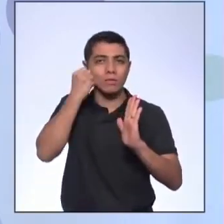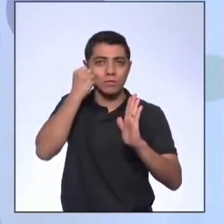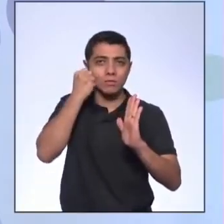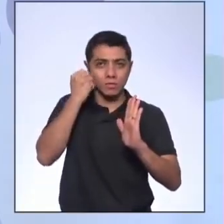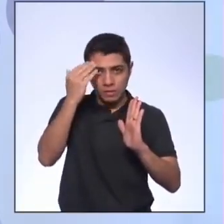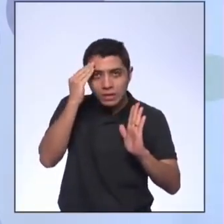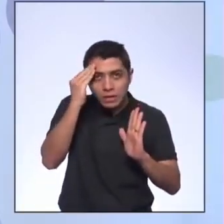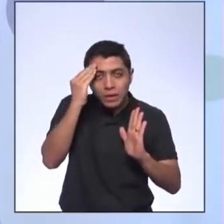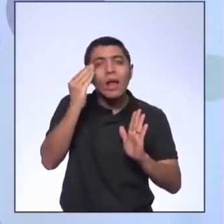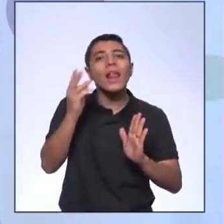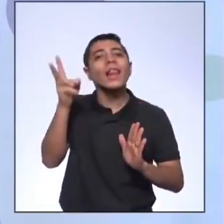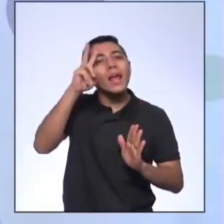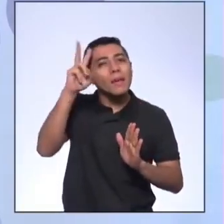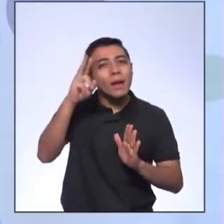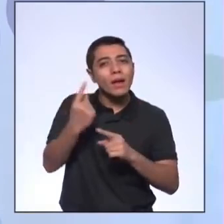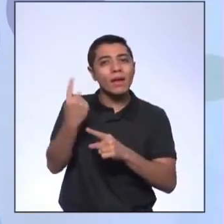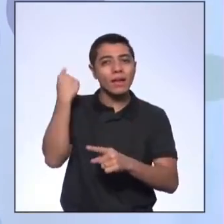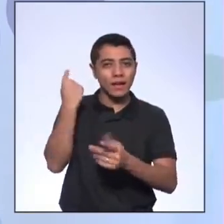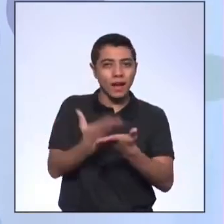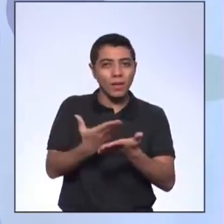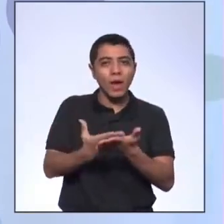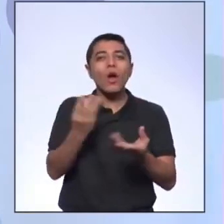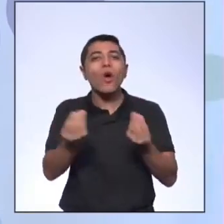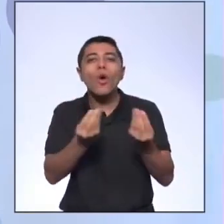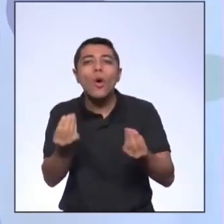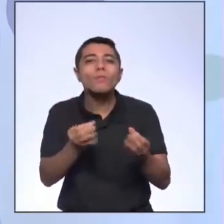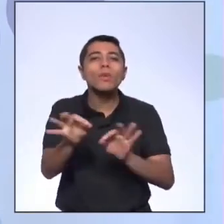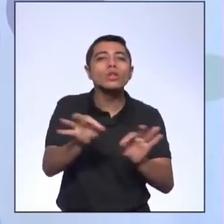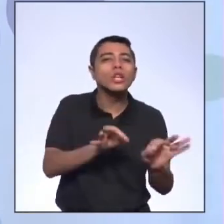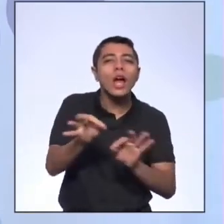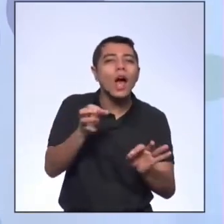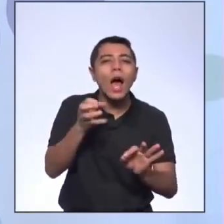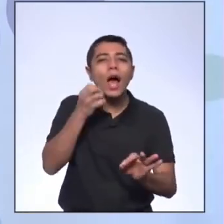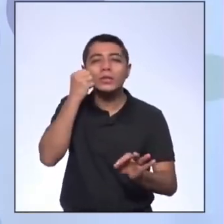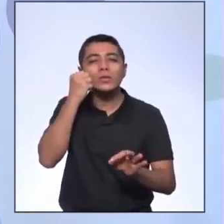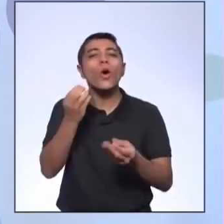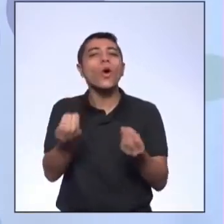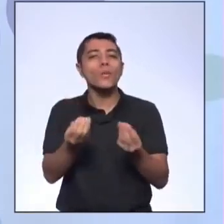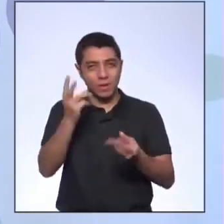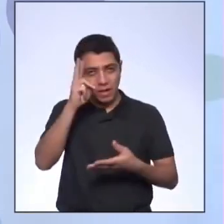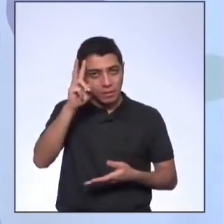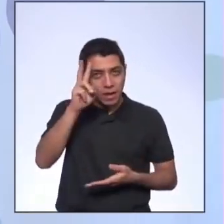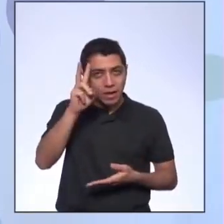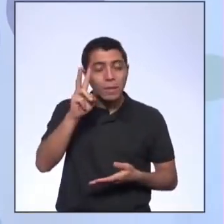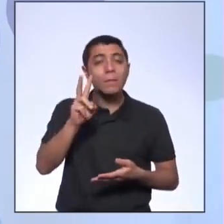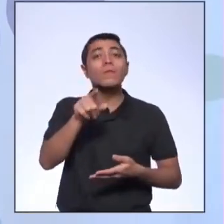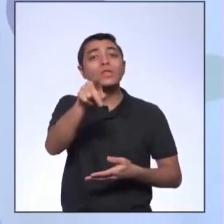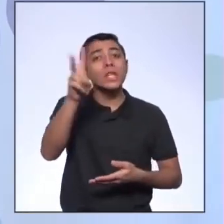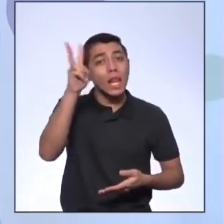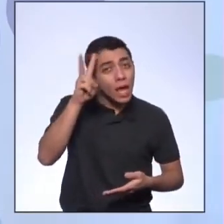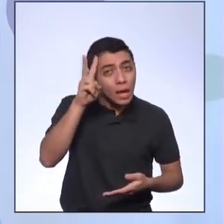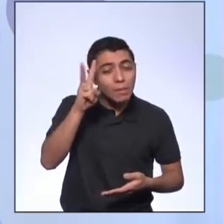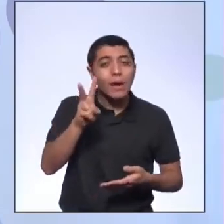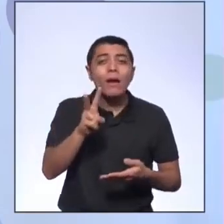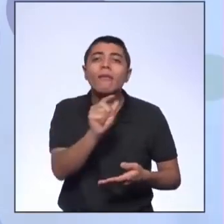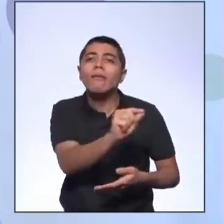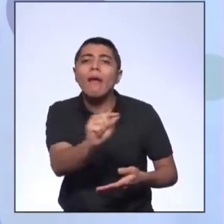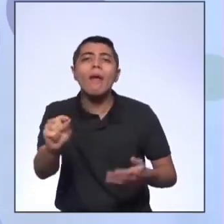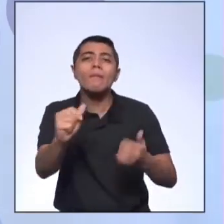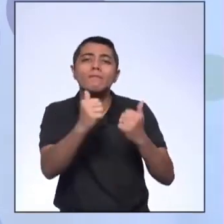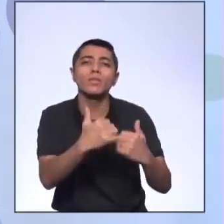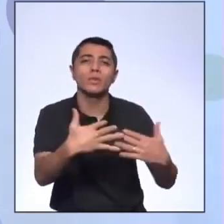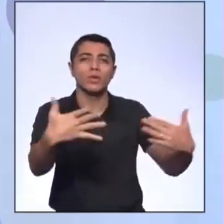um projeto? Como é que a gente começa a esboçar um projeto? Então, sempre se lembrem qual é o público-alvo, quais são os